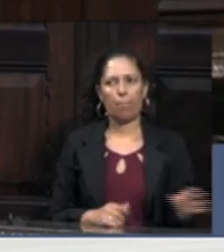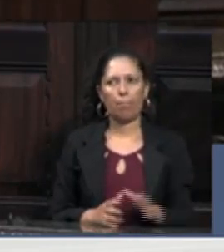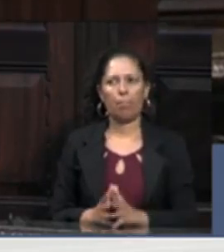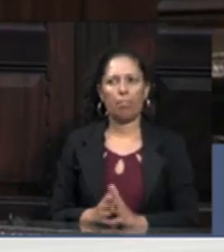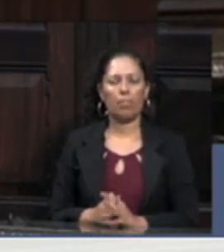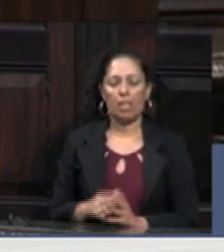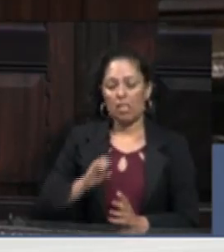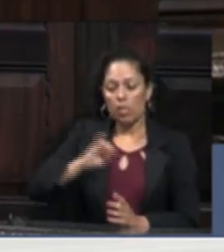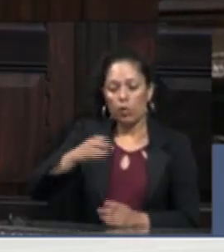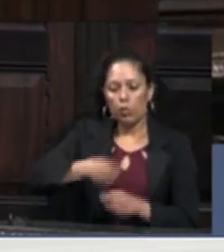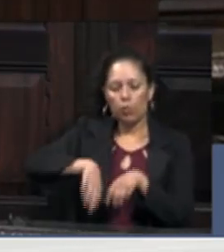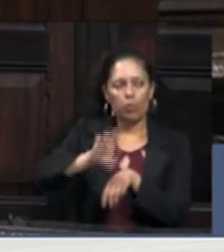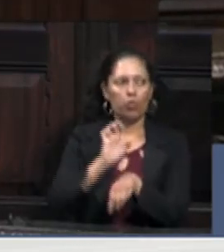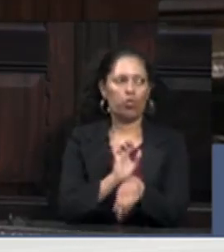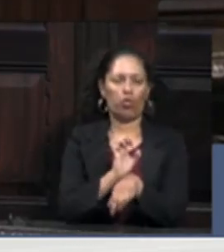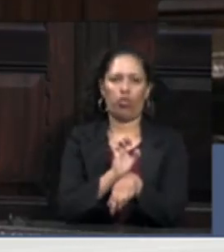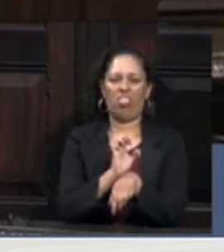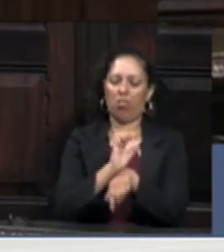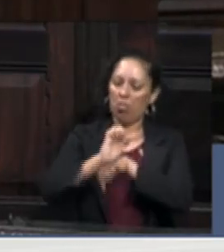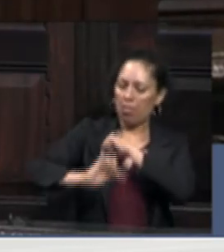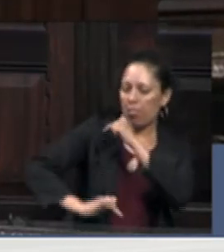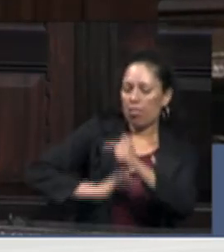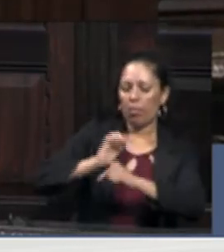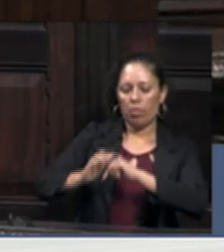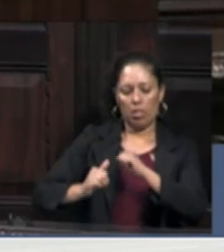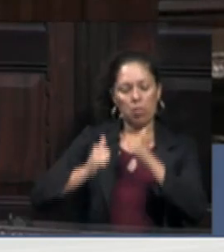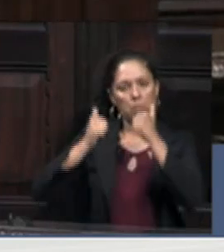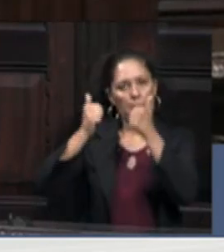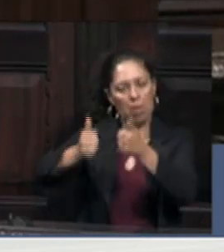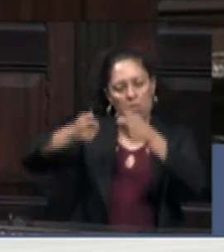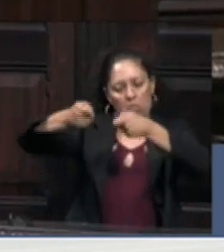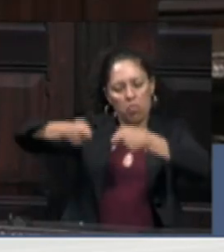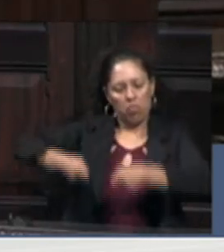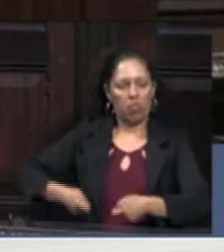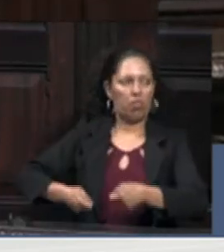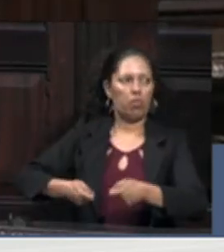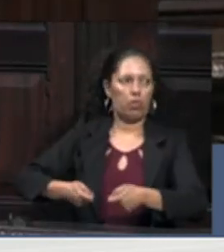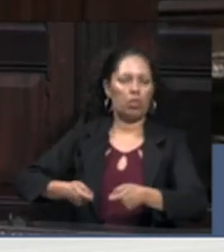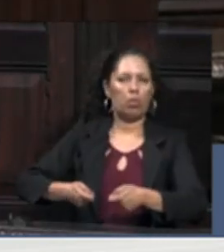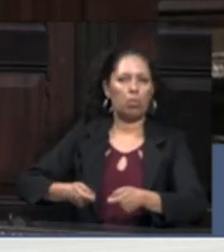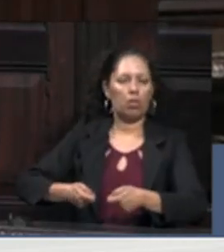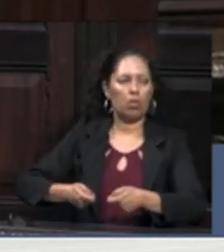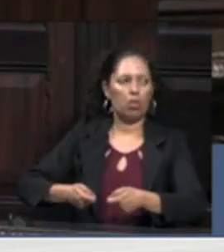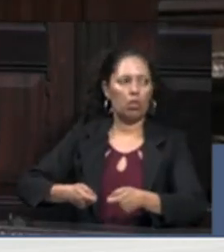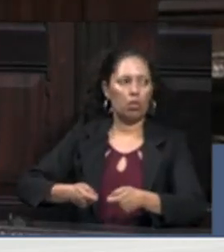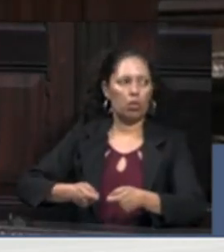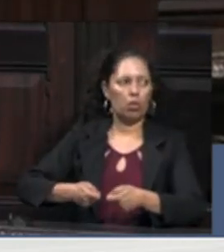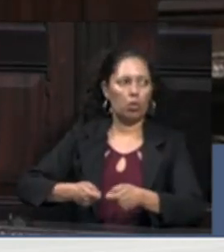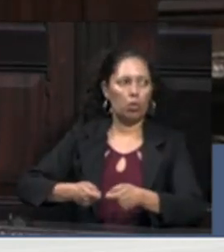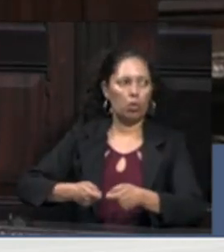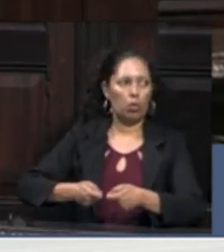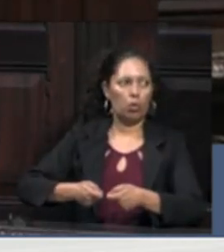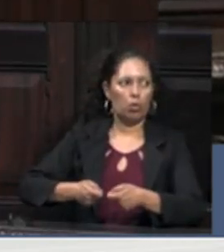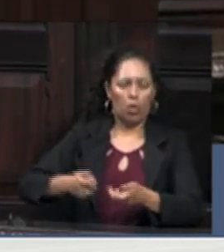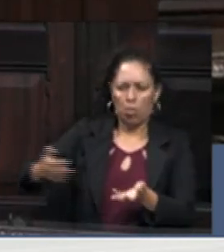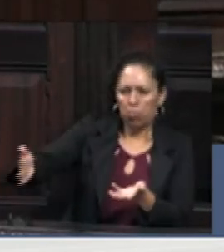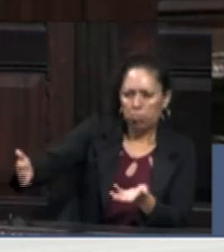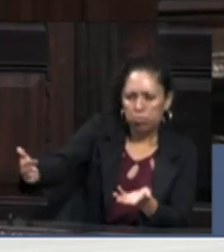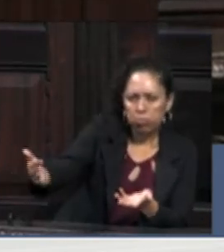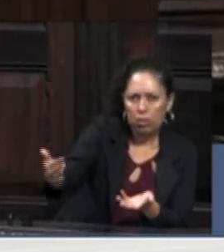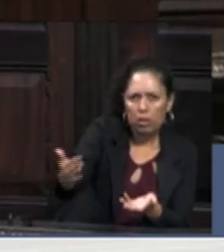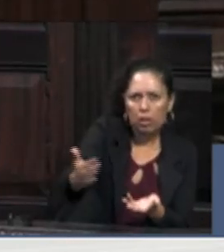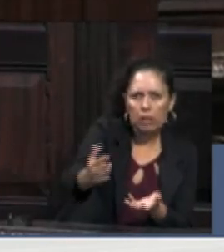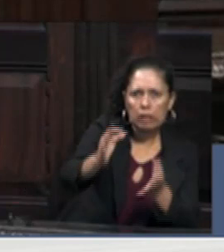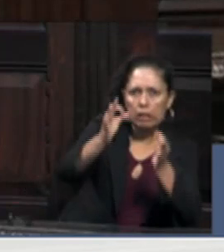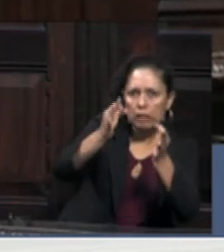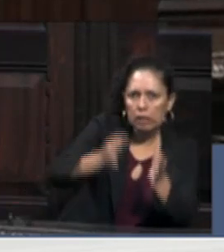se o Estado tivesse uma metodologia, um rigor, uma efetividade na cobrança de pelo menos